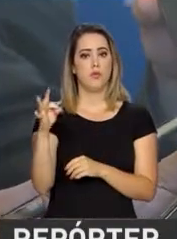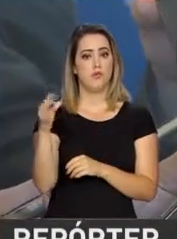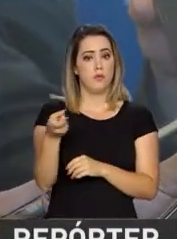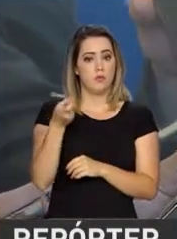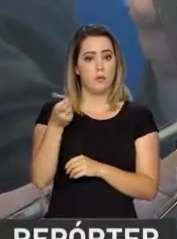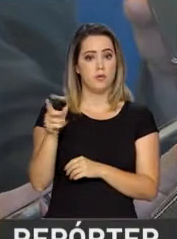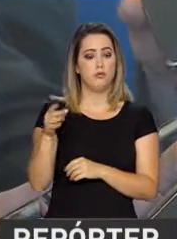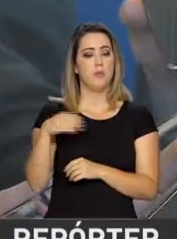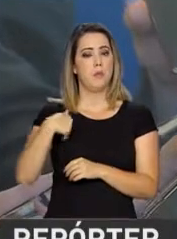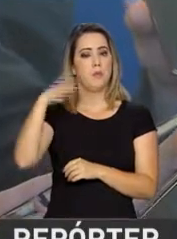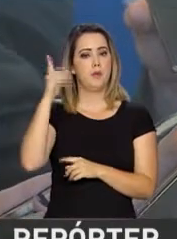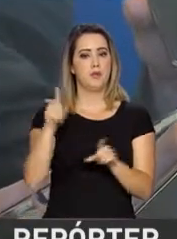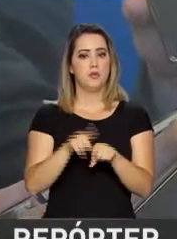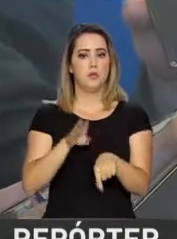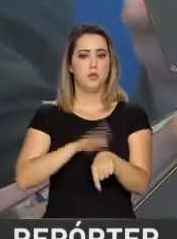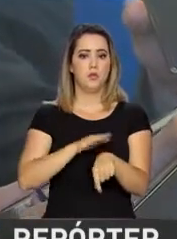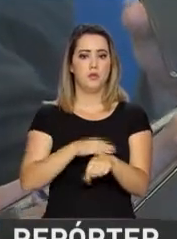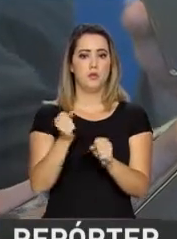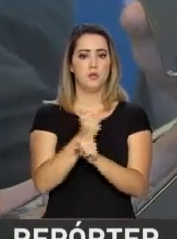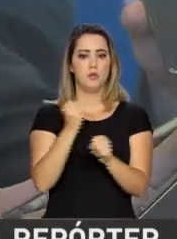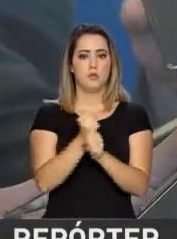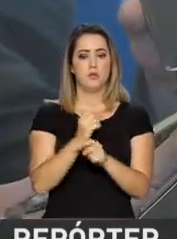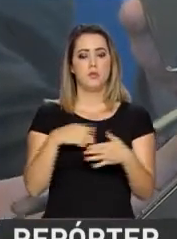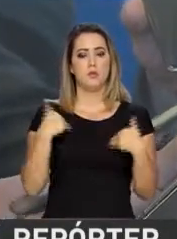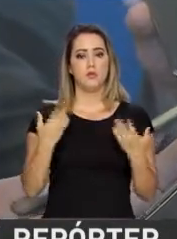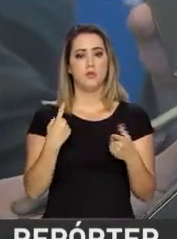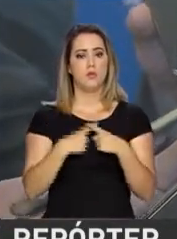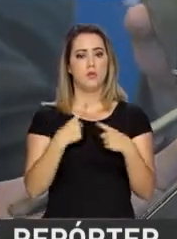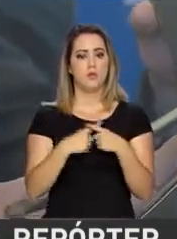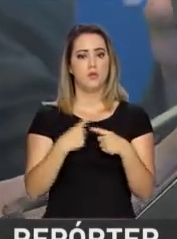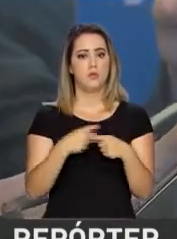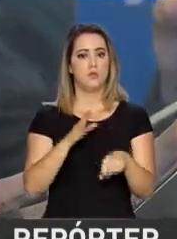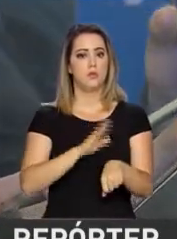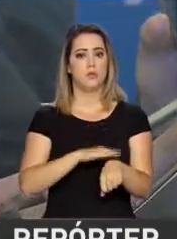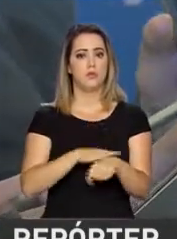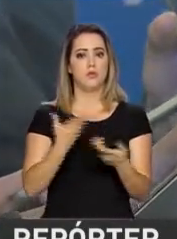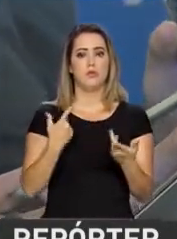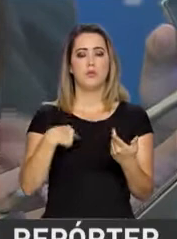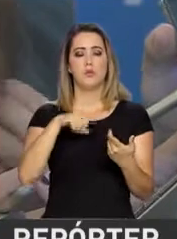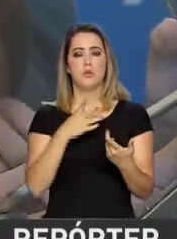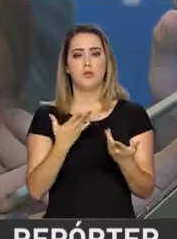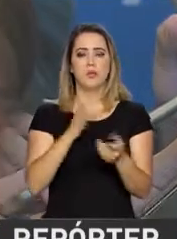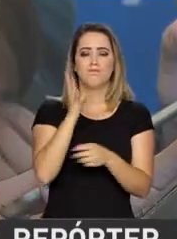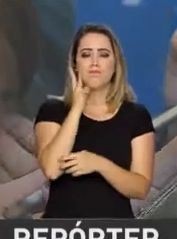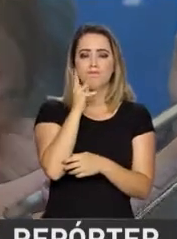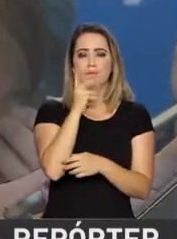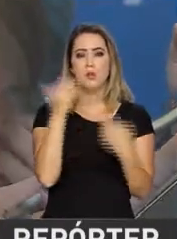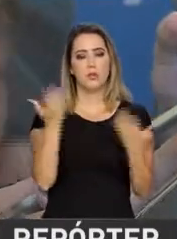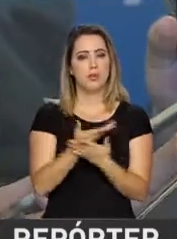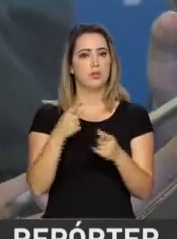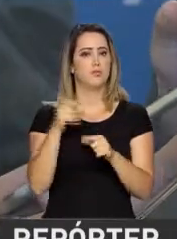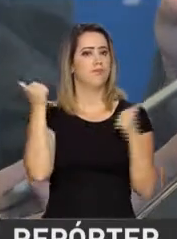tempo também de execução será maior. Então, por que fazer toda essa solução demorada e